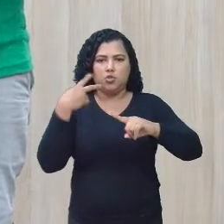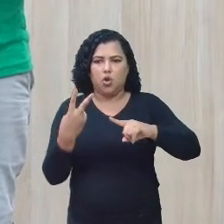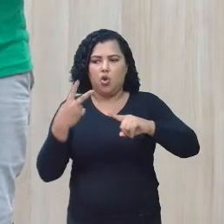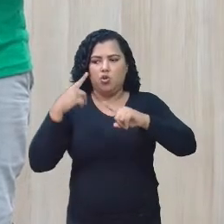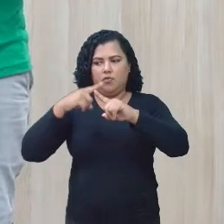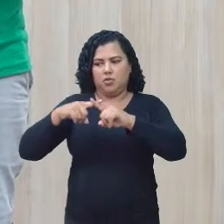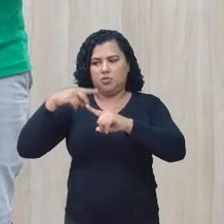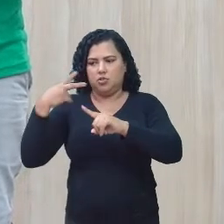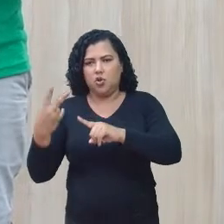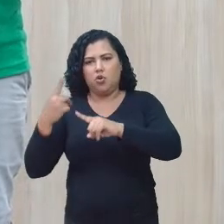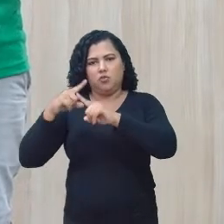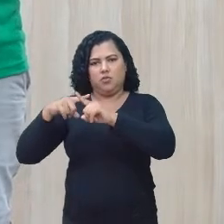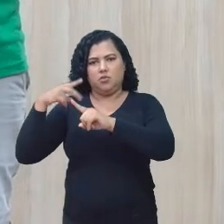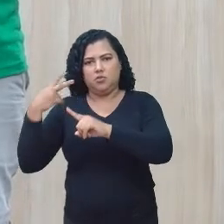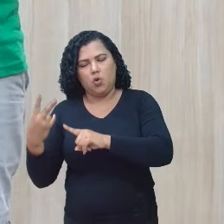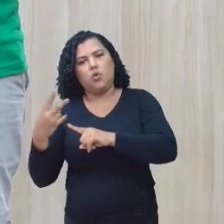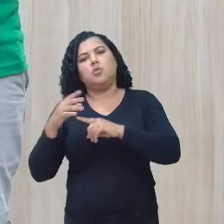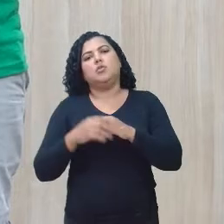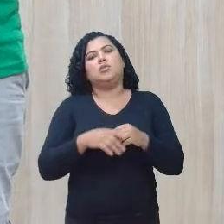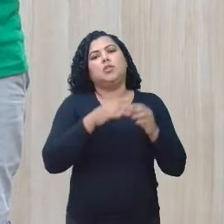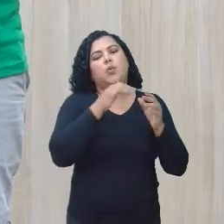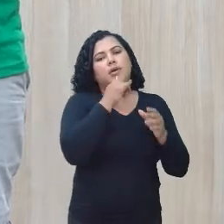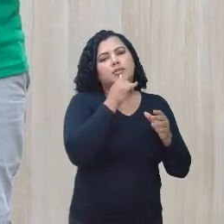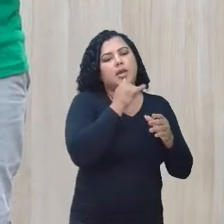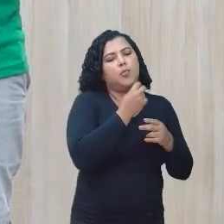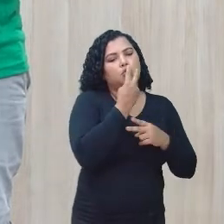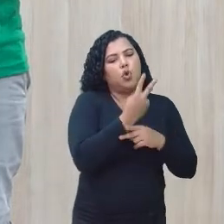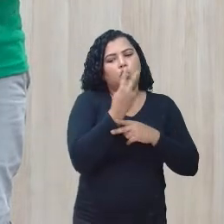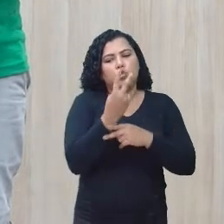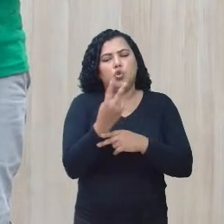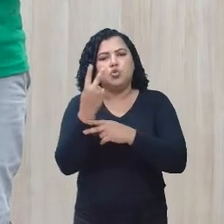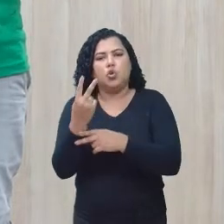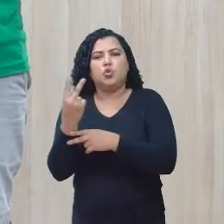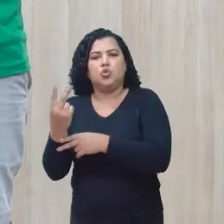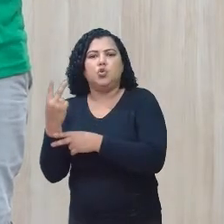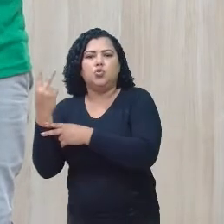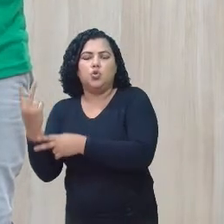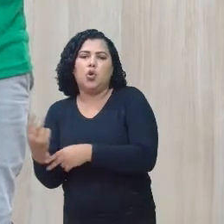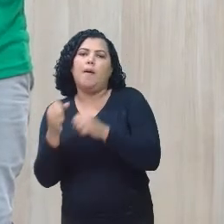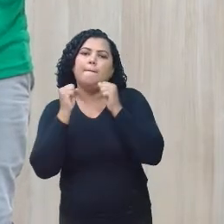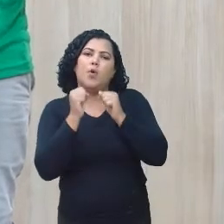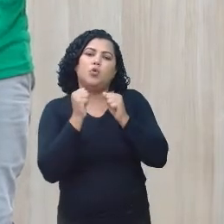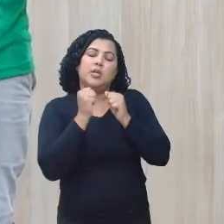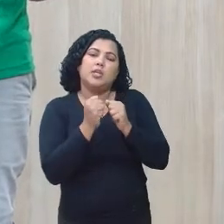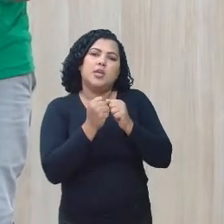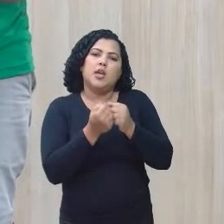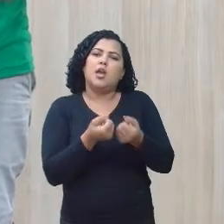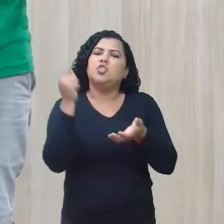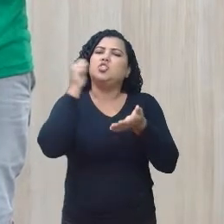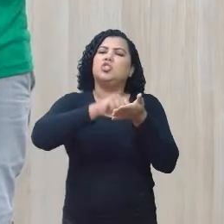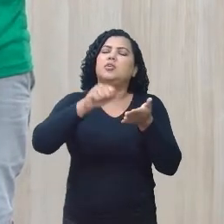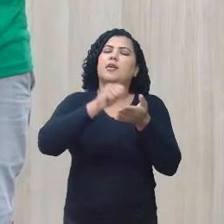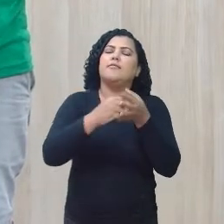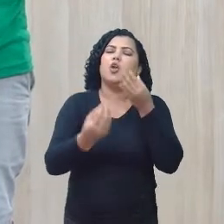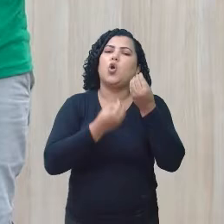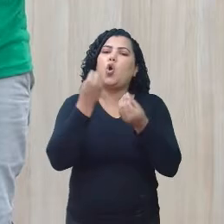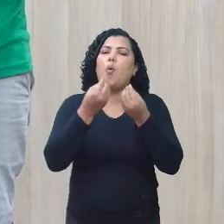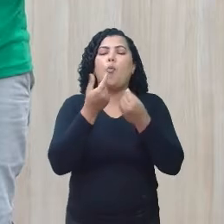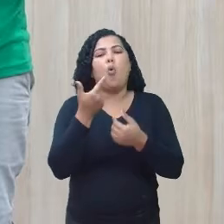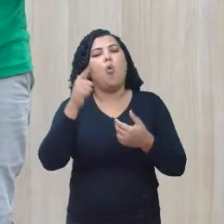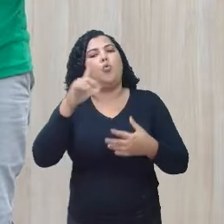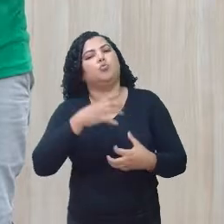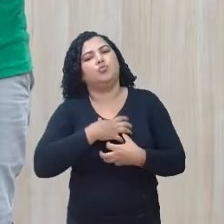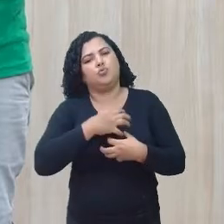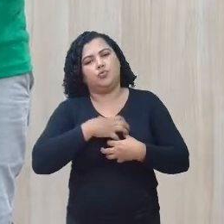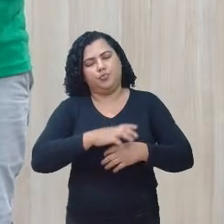que aquela multiplicação com muitos fatores 2 poderia ser escrita de uma outra forma, poderia ser representada de uma outra